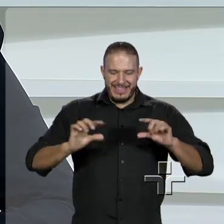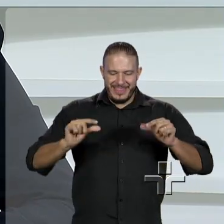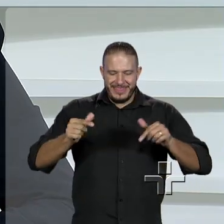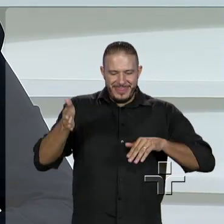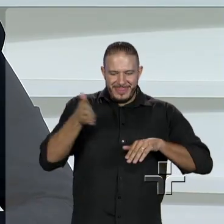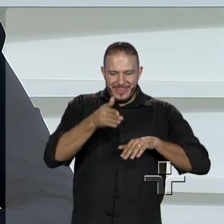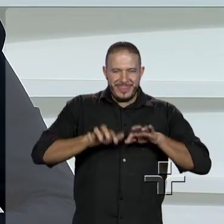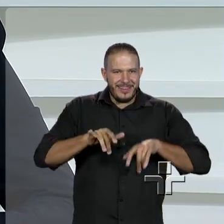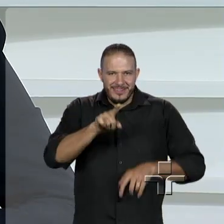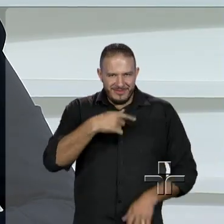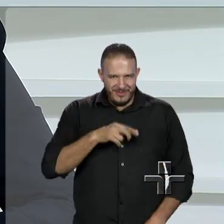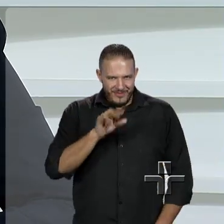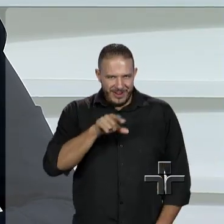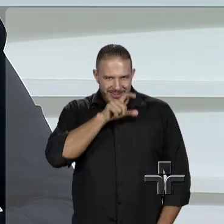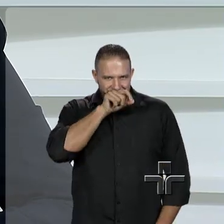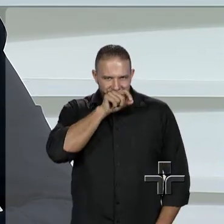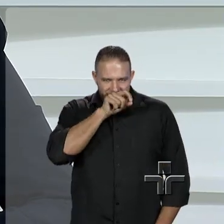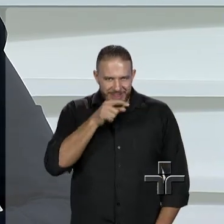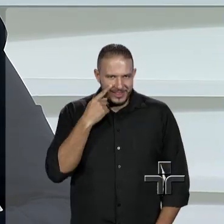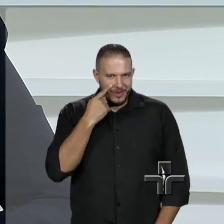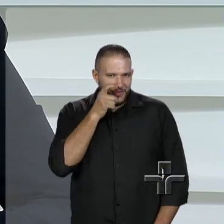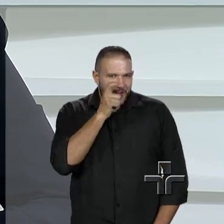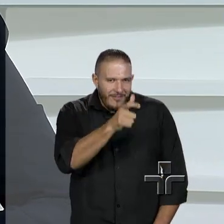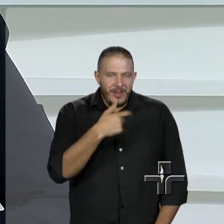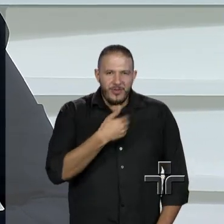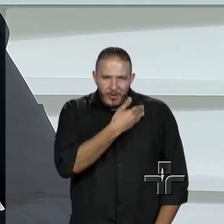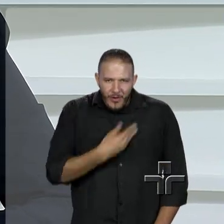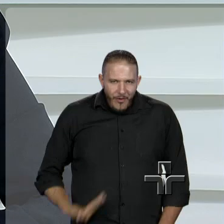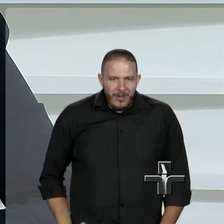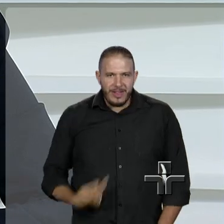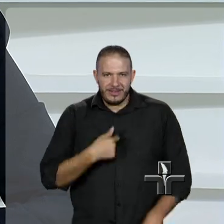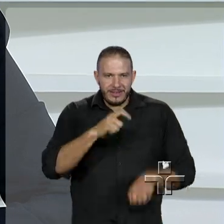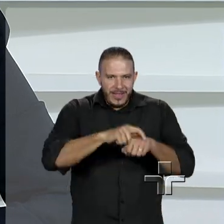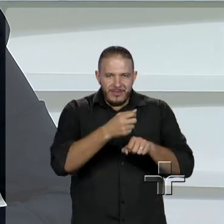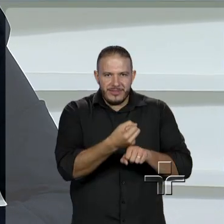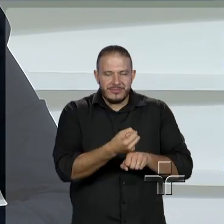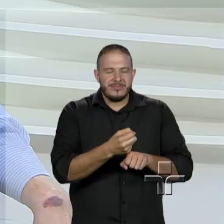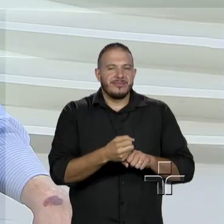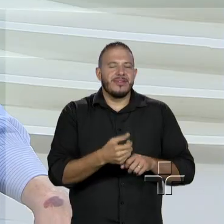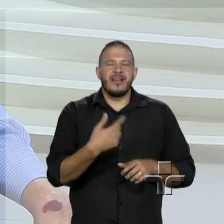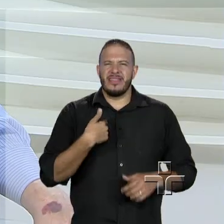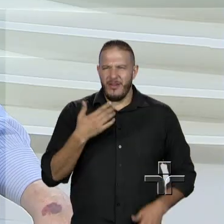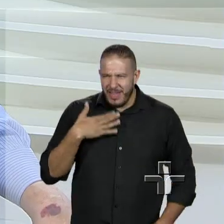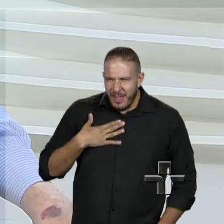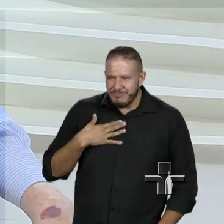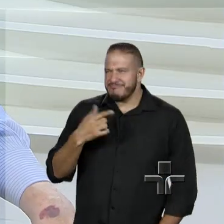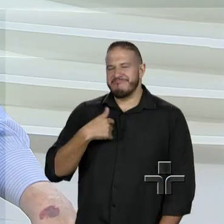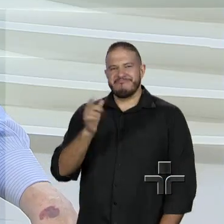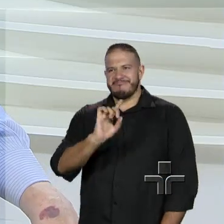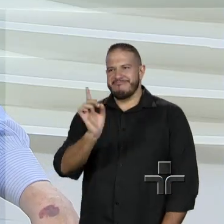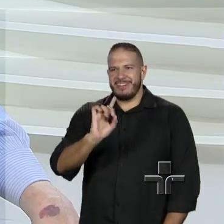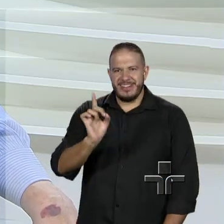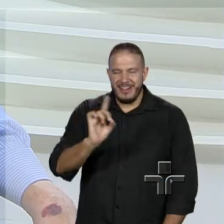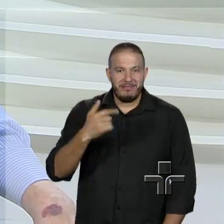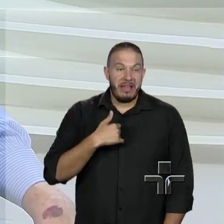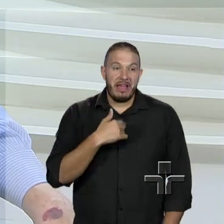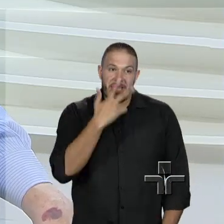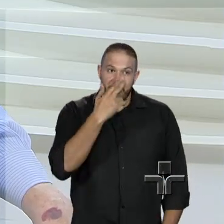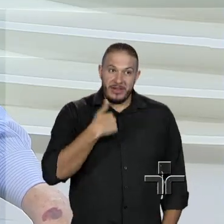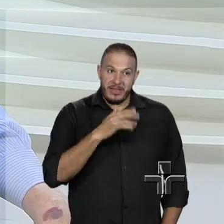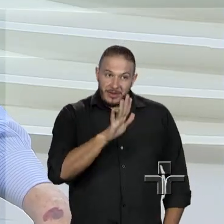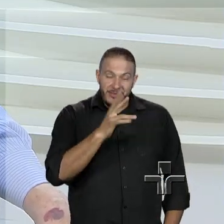entrar no Twitter, não vai acompanhar o governo com alertas ali em tempo real? Seguramente não. Eu tenho uma impressão,